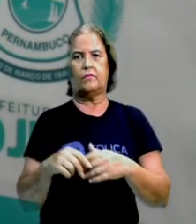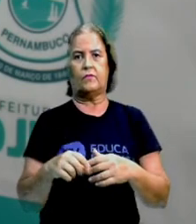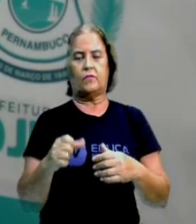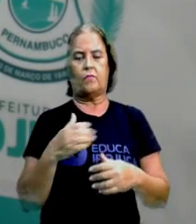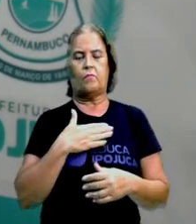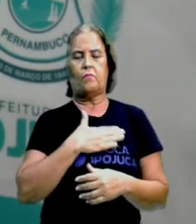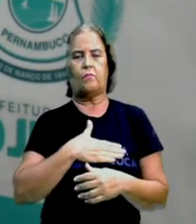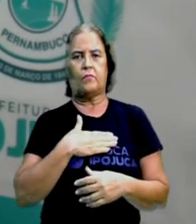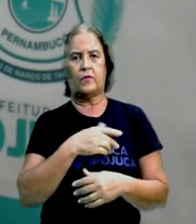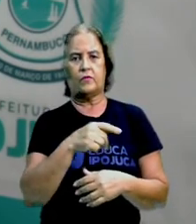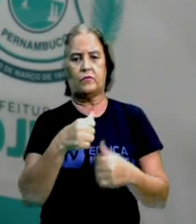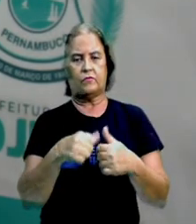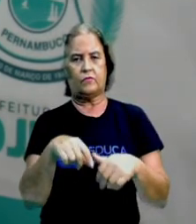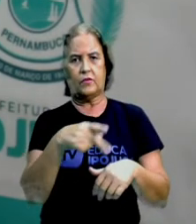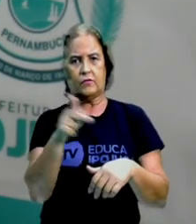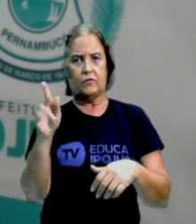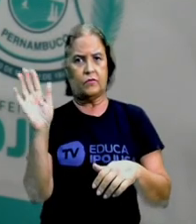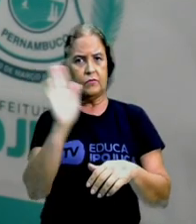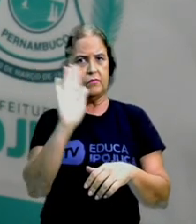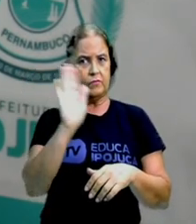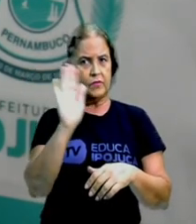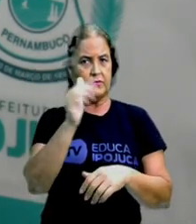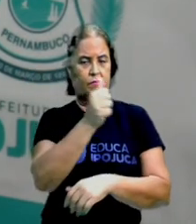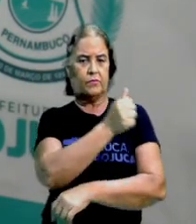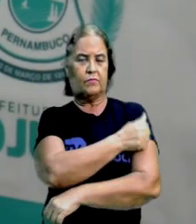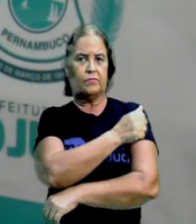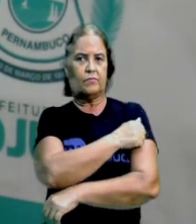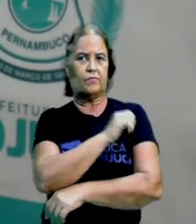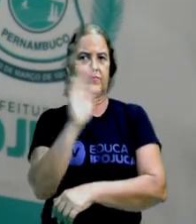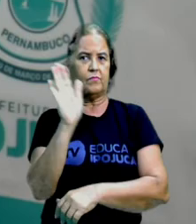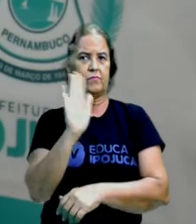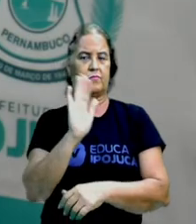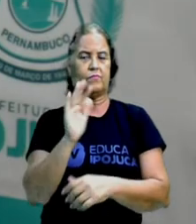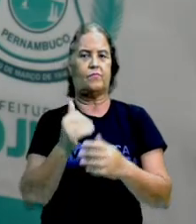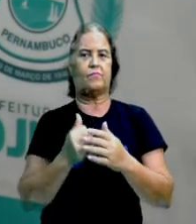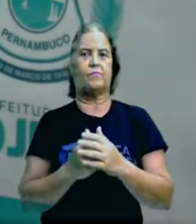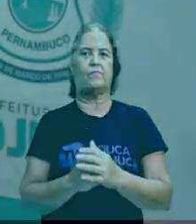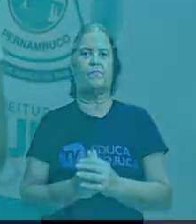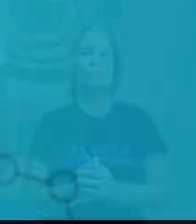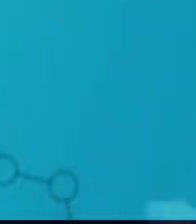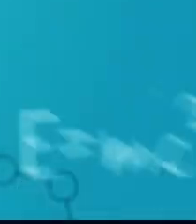Foi um prazer estar com vocês. Bye bye, students. Até a próxima.